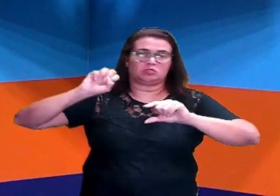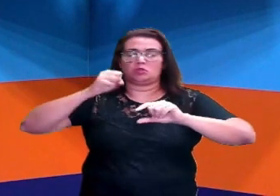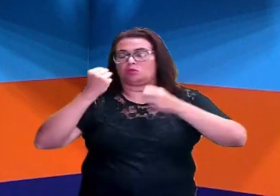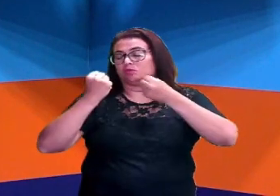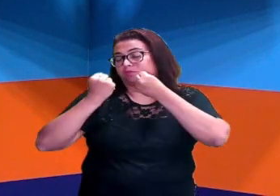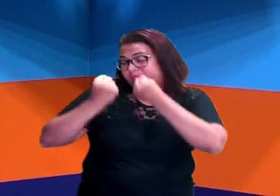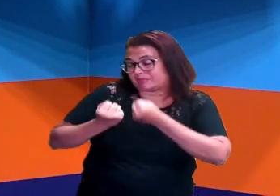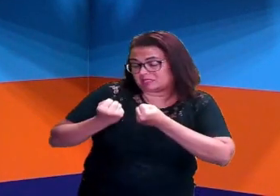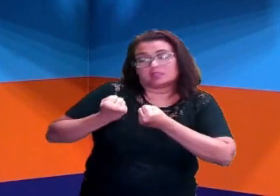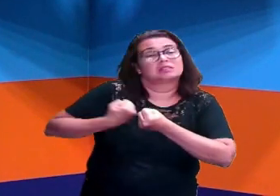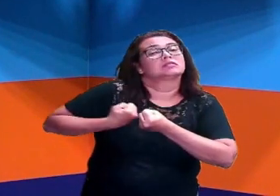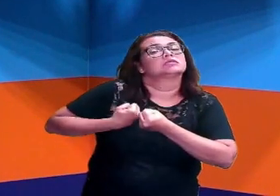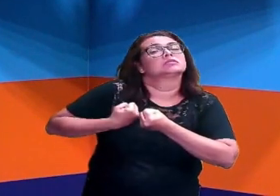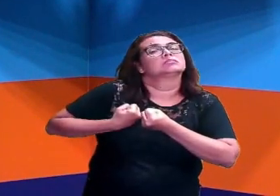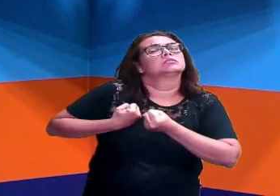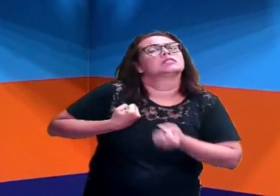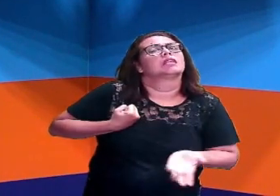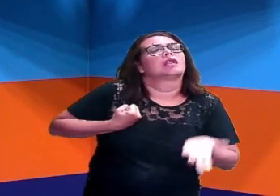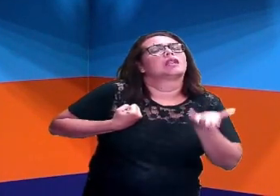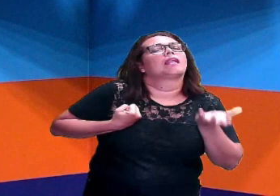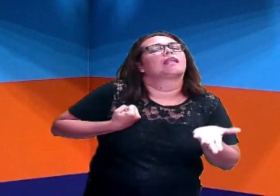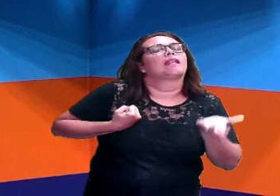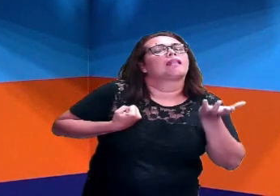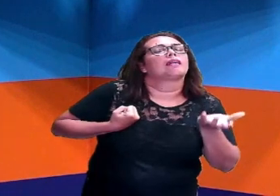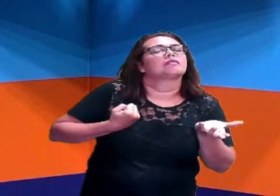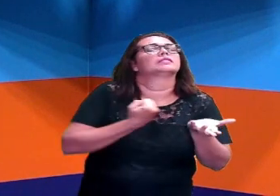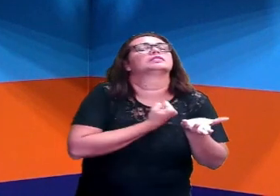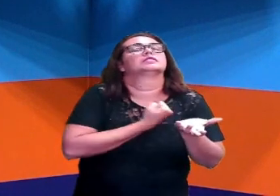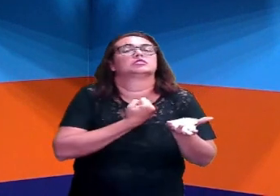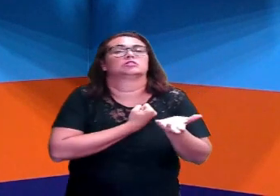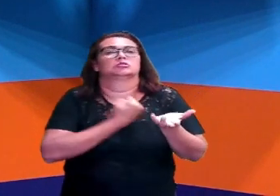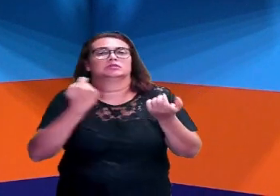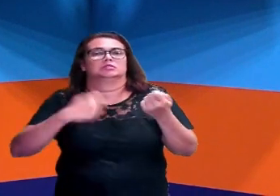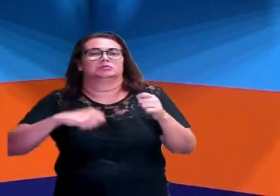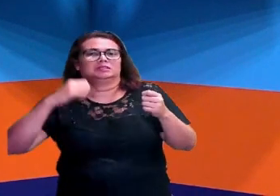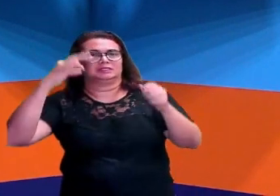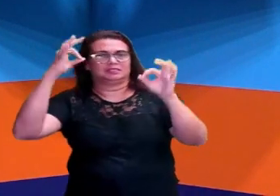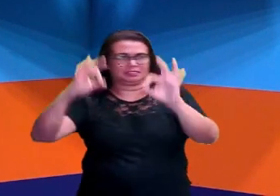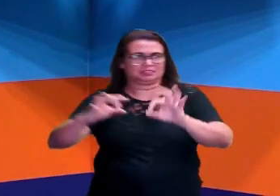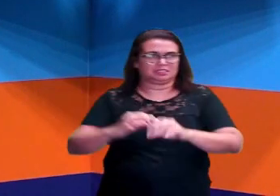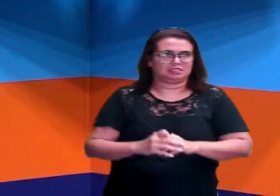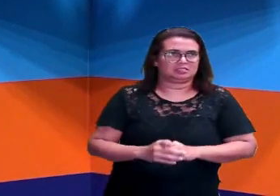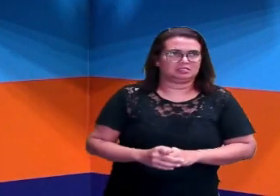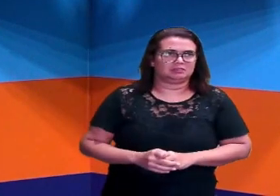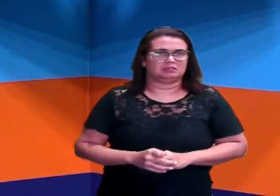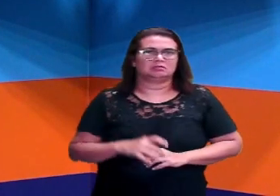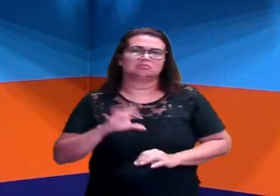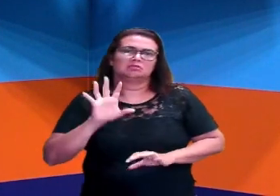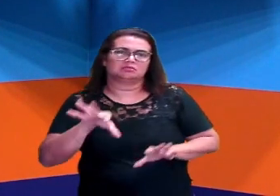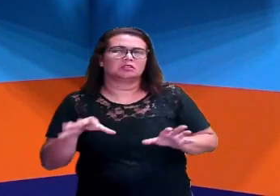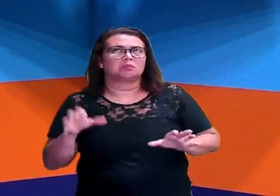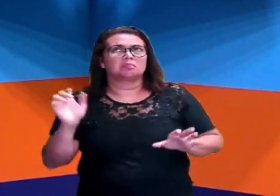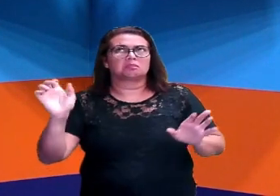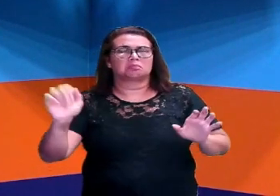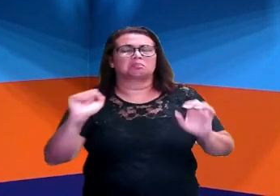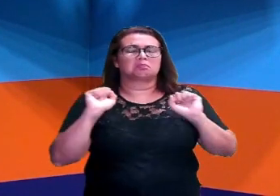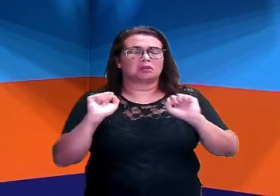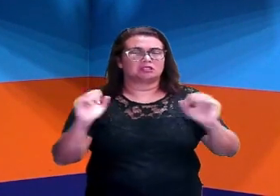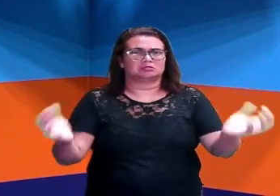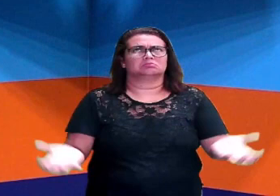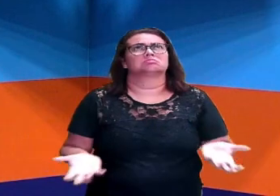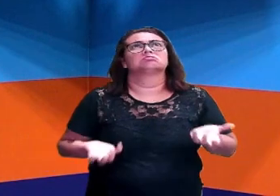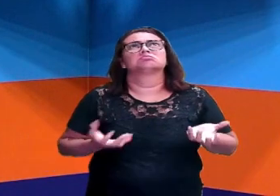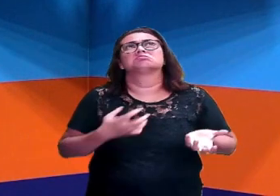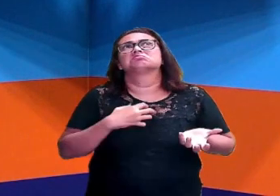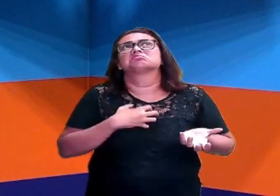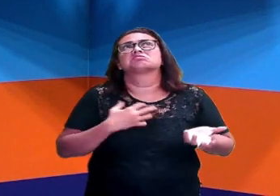mais leve. Então, medida, eu relaciono essa questão. Eu tenho aqui, eu posso pegar e ter uma ideia, uma previsão do objeto